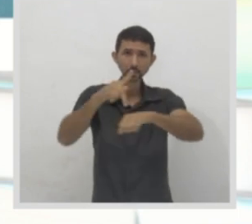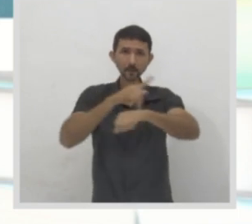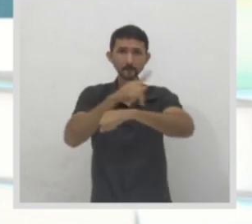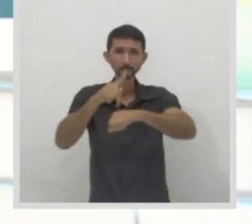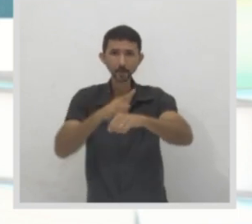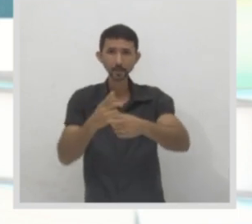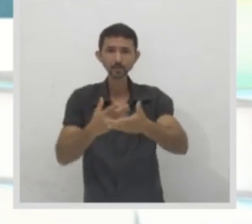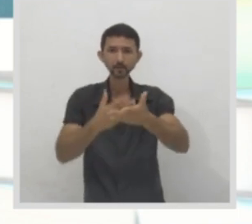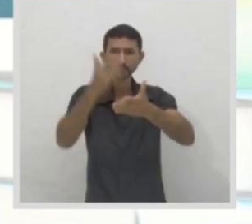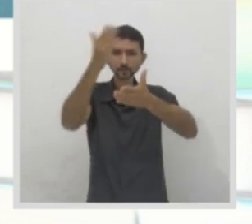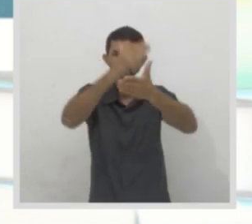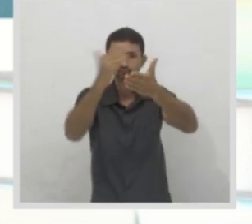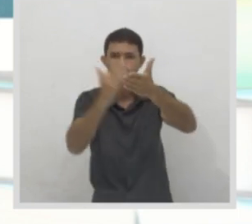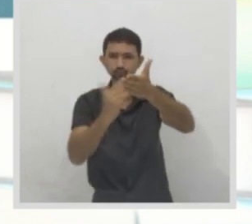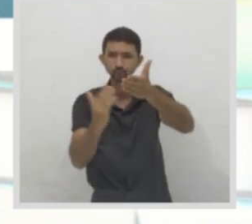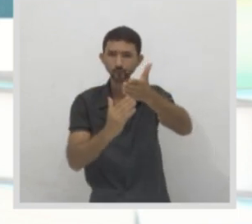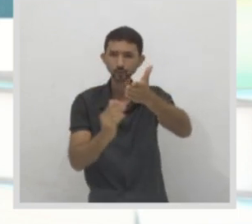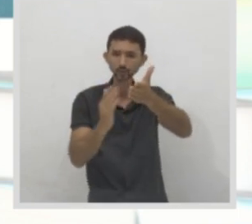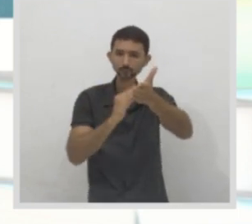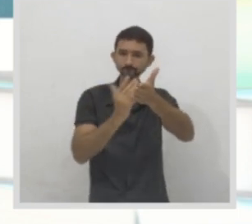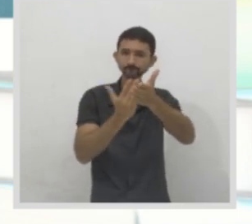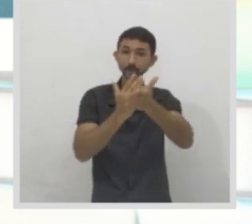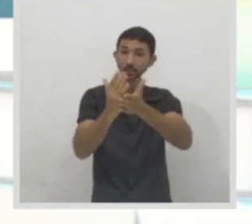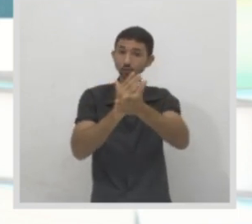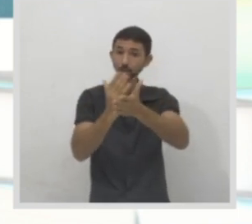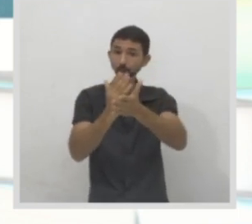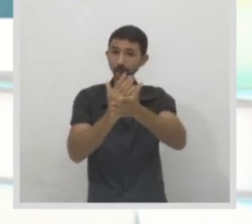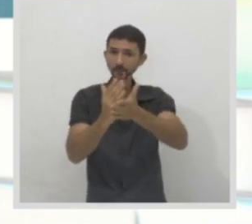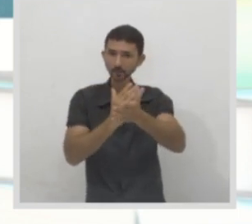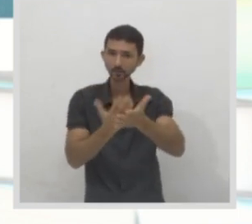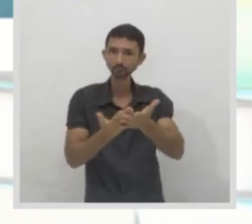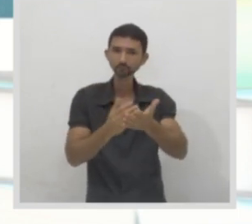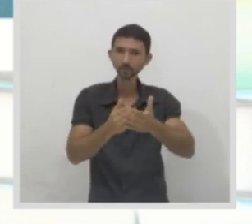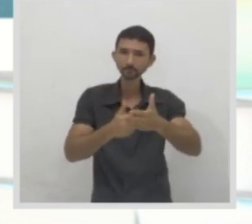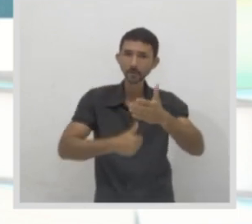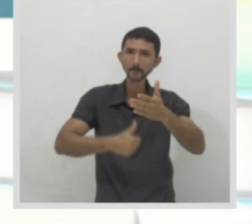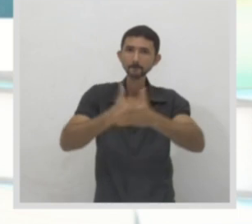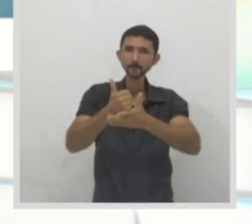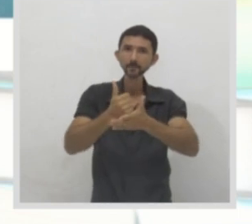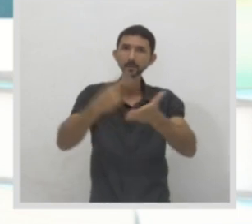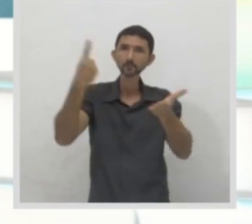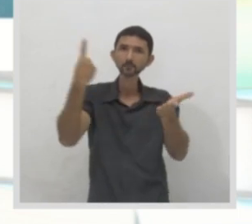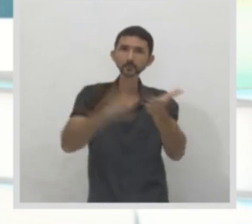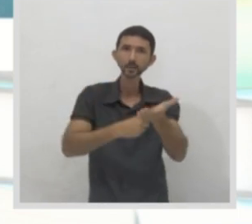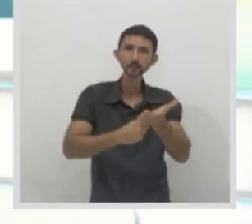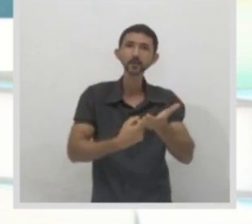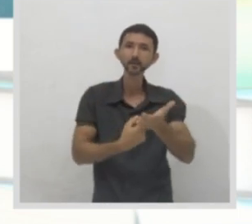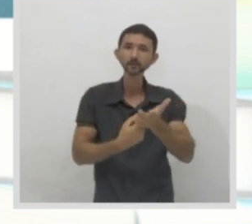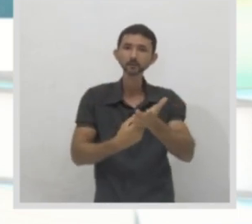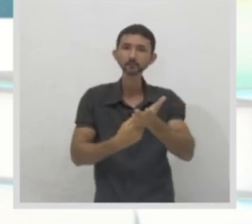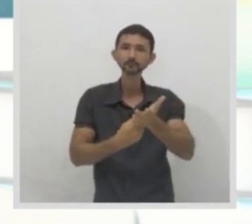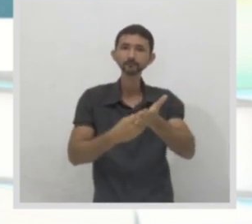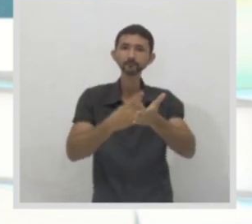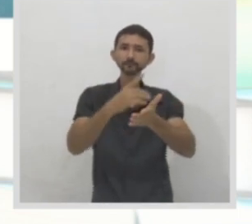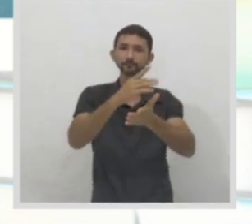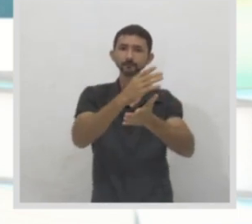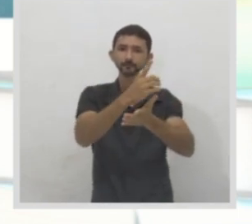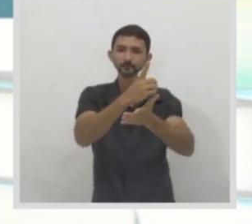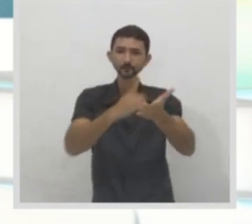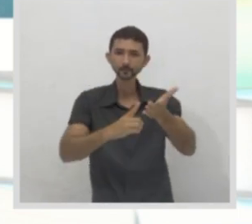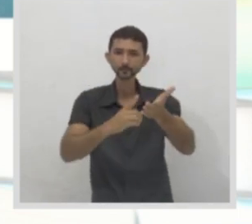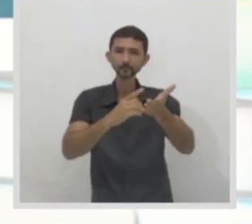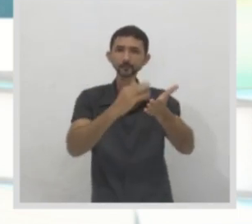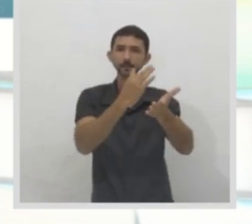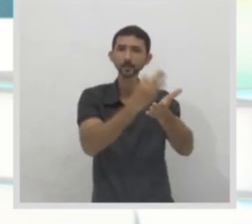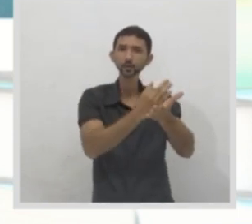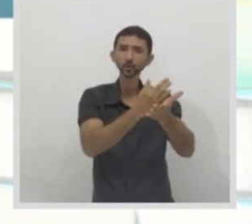que essas fronteiras elas fossem formalizadas. O nosso primeiro tratado, a gente percebe aí, foi o Tratado de Tordesilhas. Na